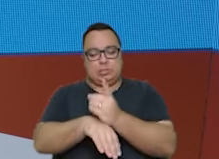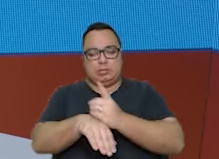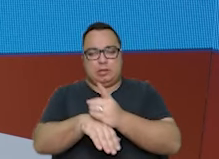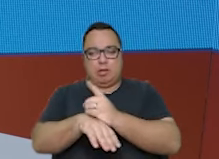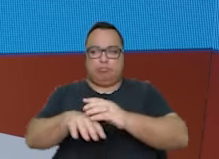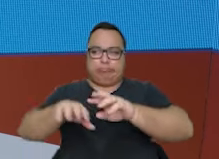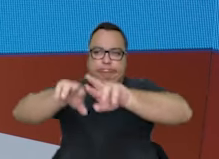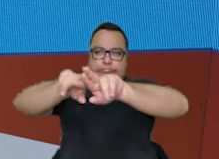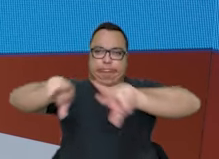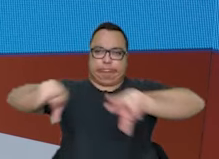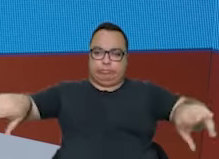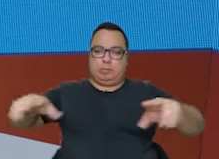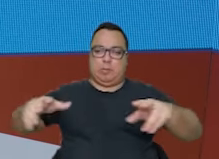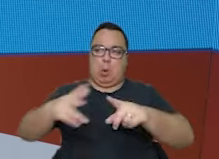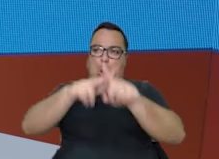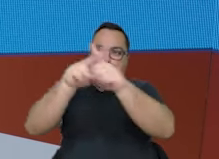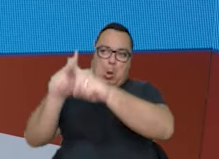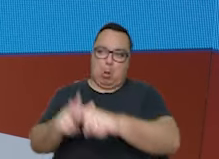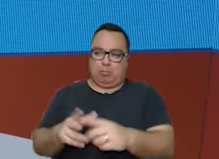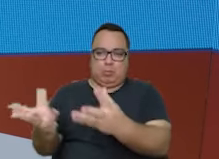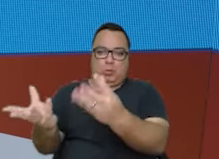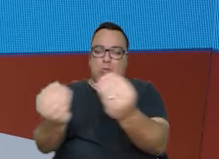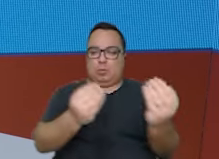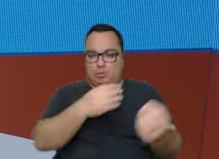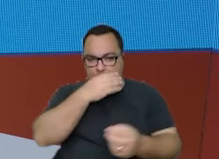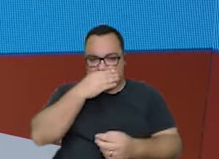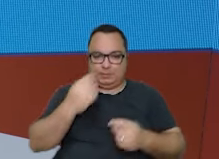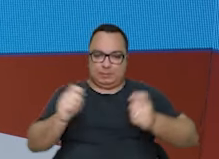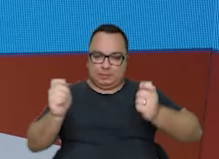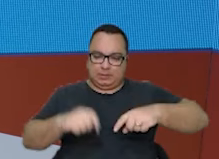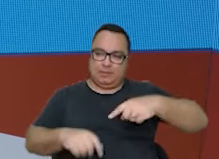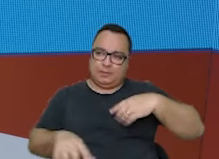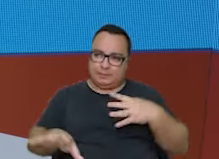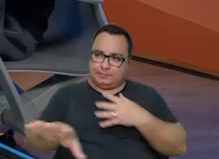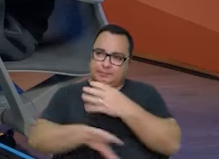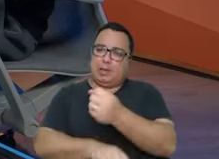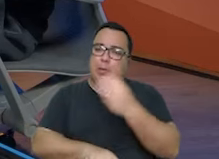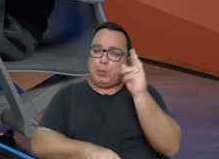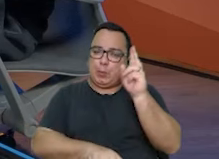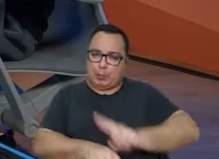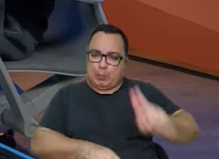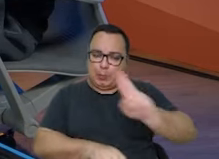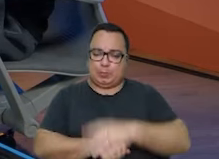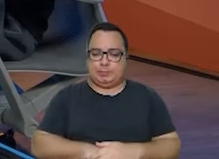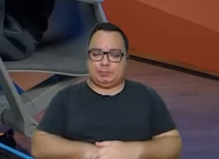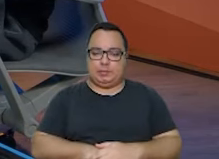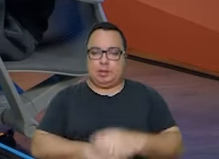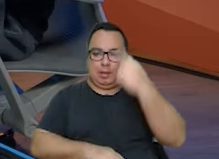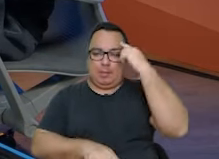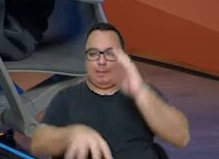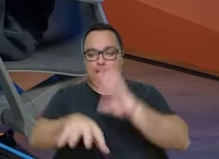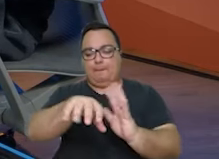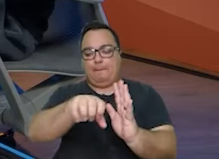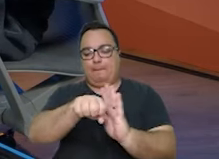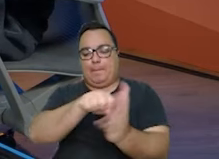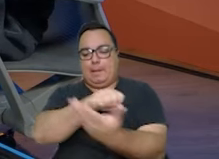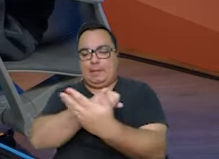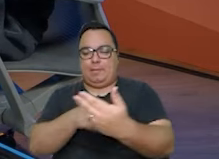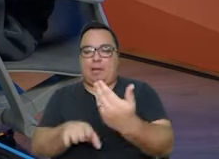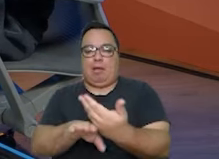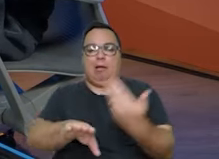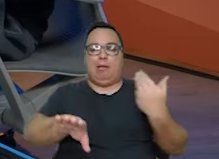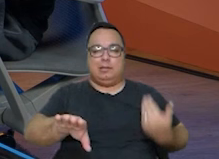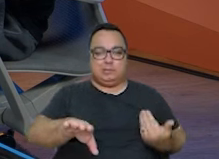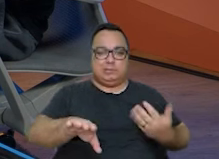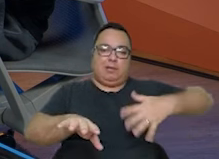muito mais a gente tá muito mais maduro em relação a isso se a gente for comparar o período pré-pandemia atualmente hoje já não